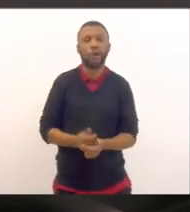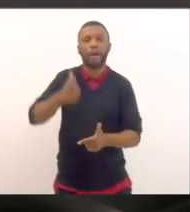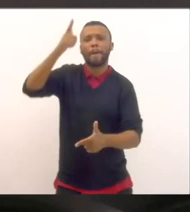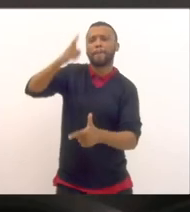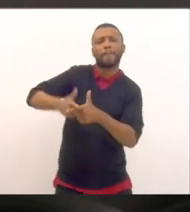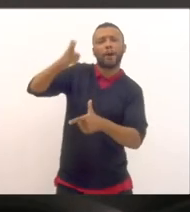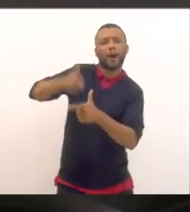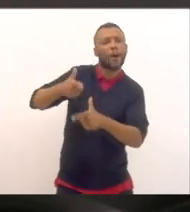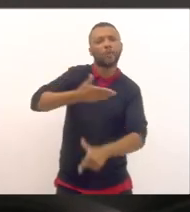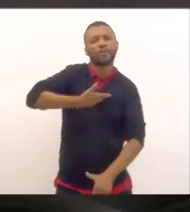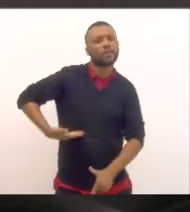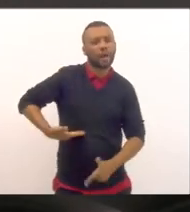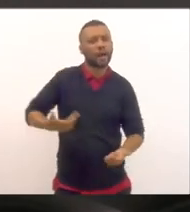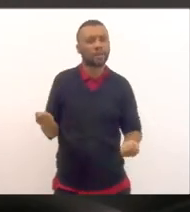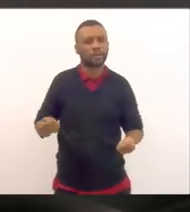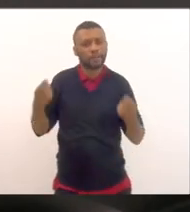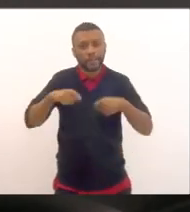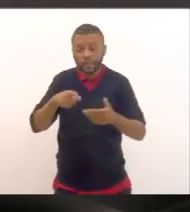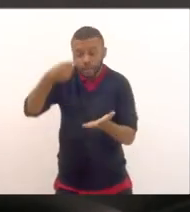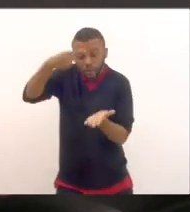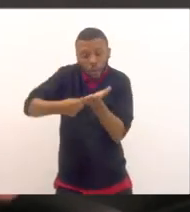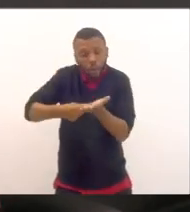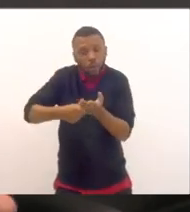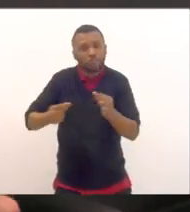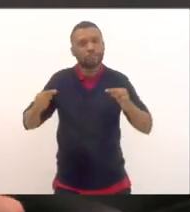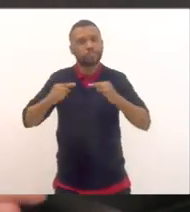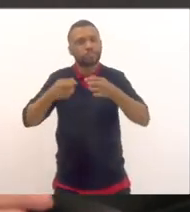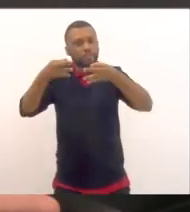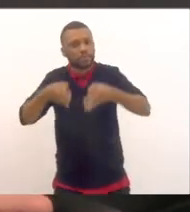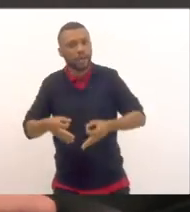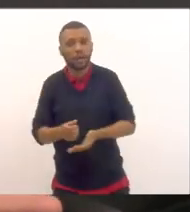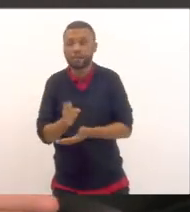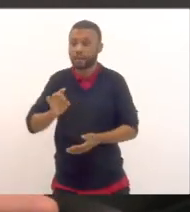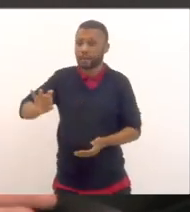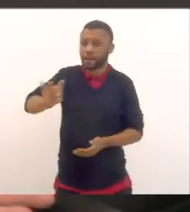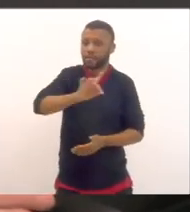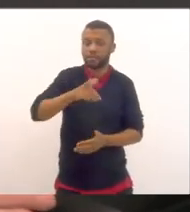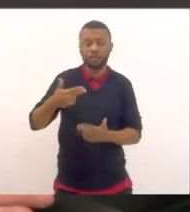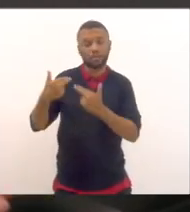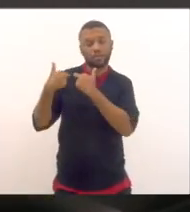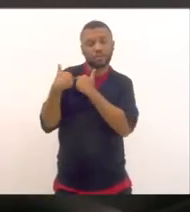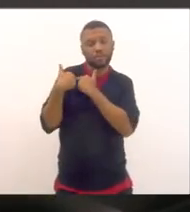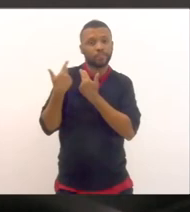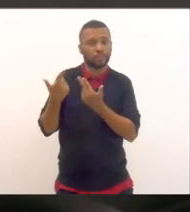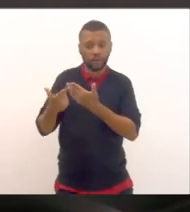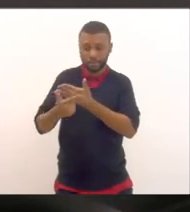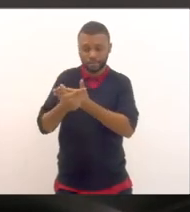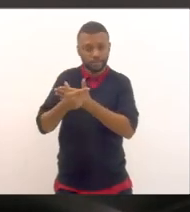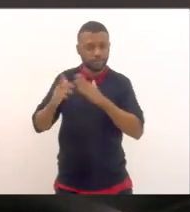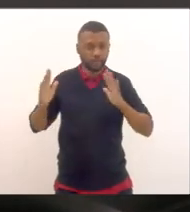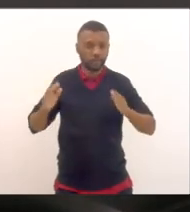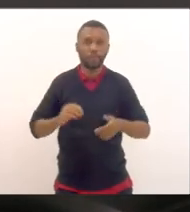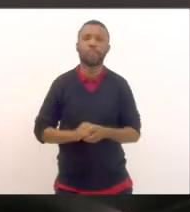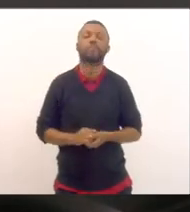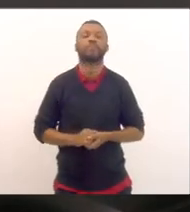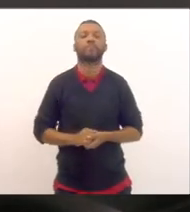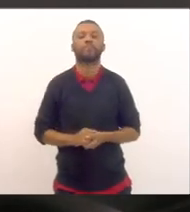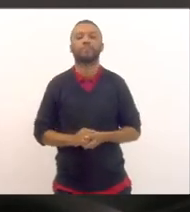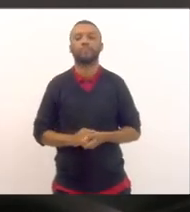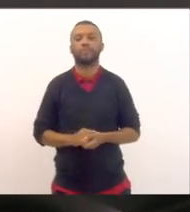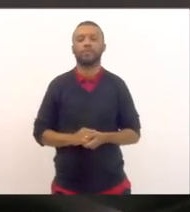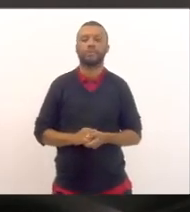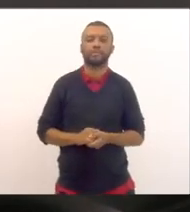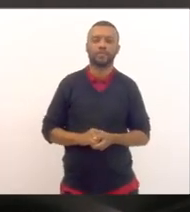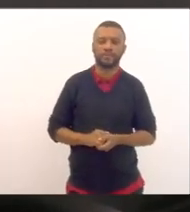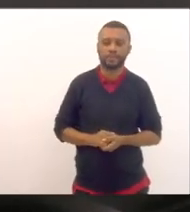Estado tem que honrar os compromissos cada um tem que cumprir a sua parte não só para dizer que